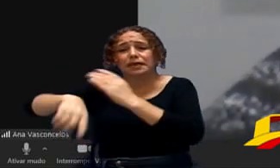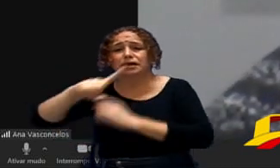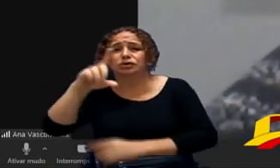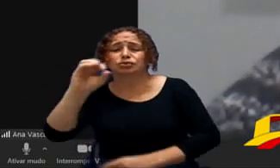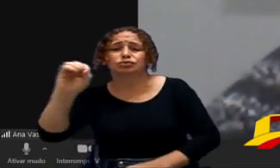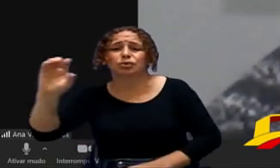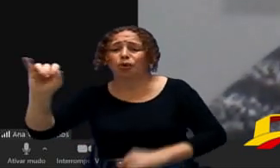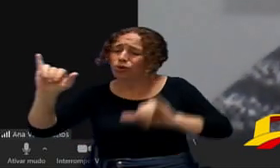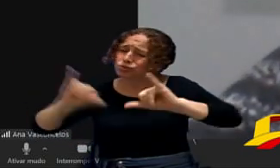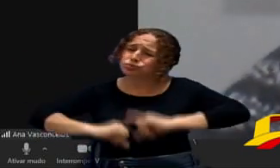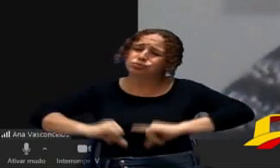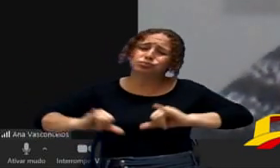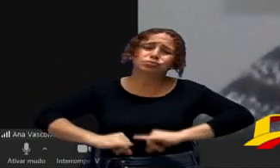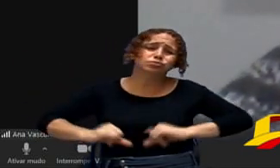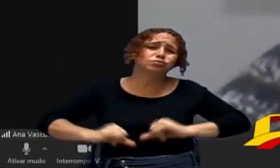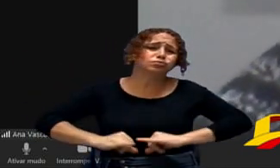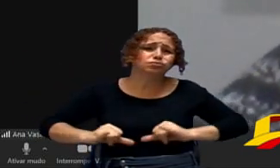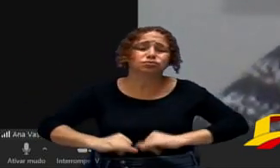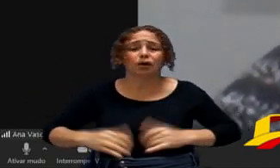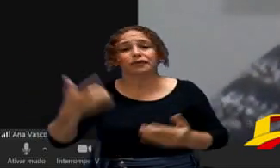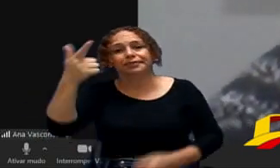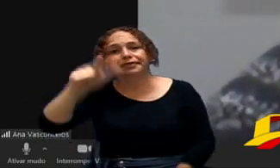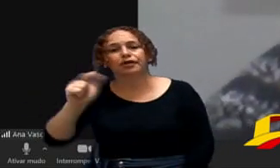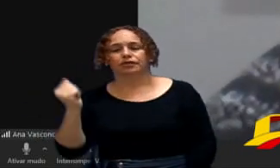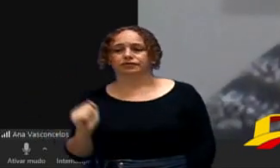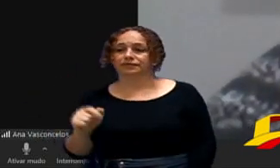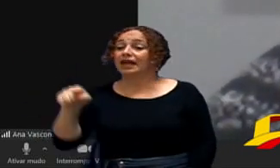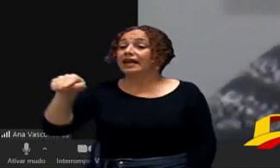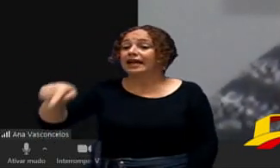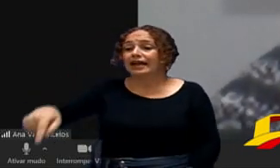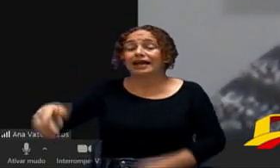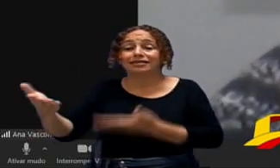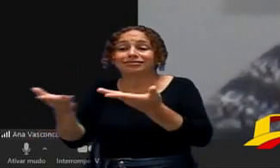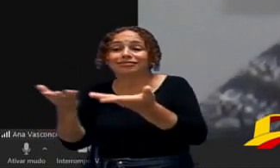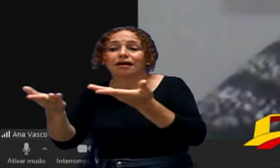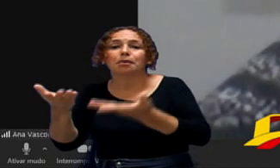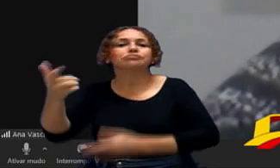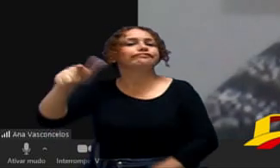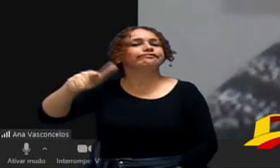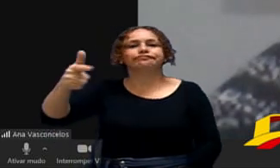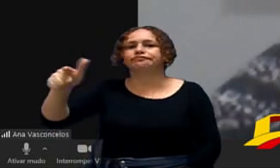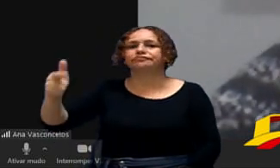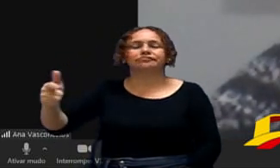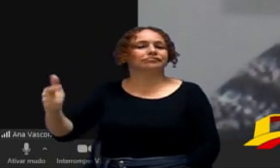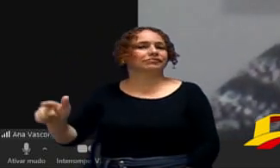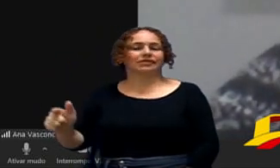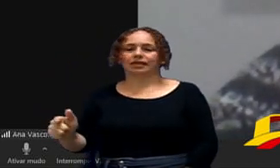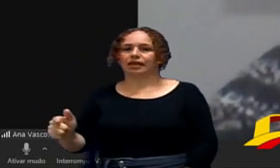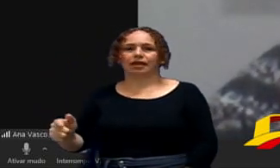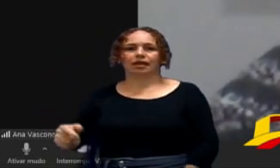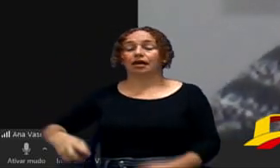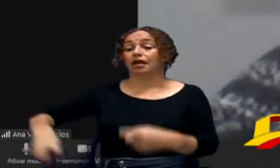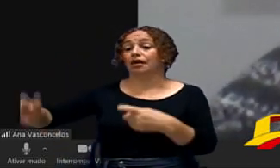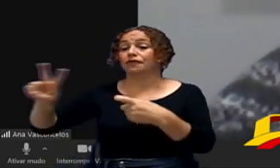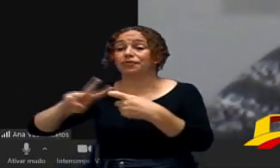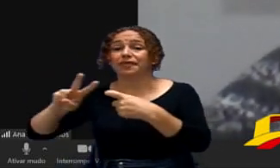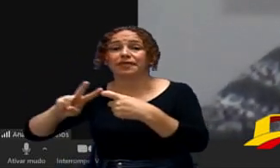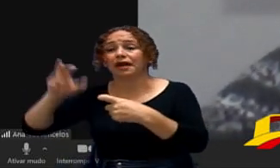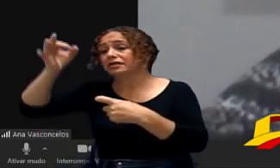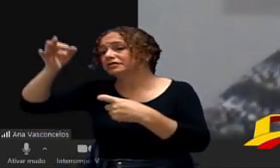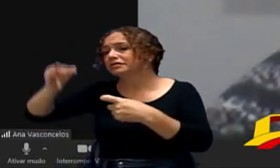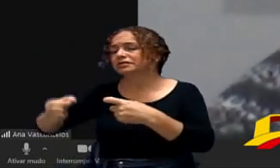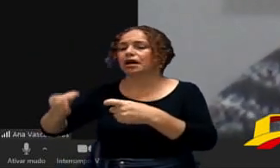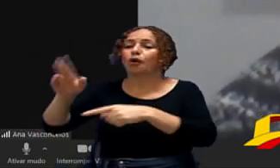Ele não tem tratamento veterinário adequado, ele não tem o acompanhamento que ele precisa. Então, nós devemos ser menos